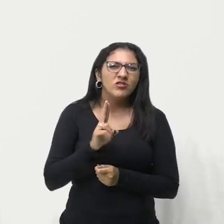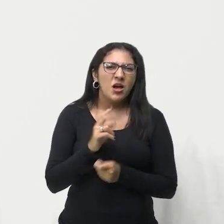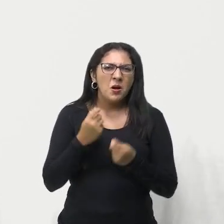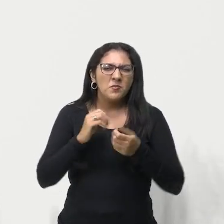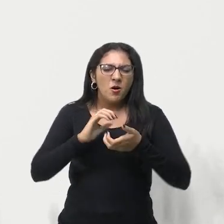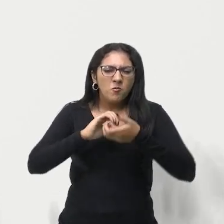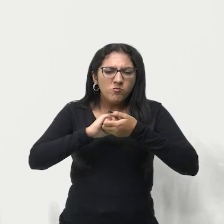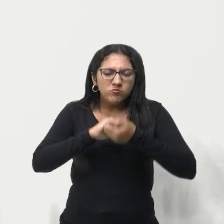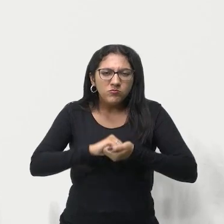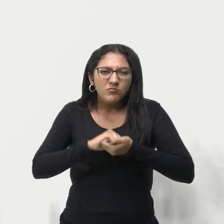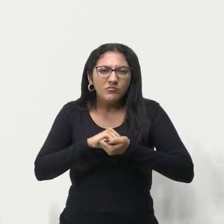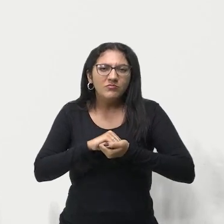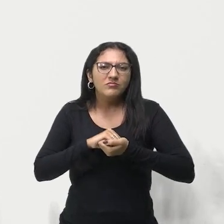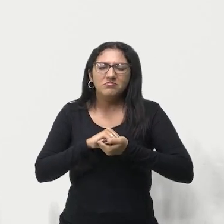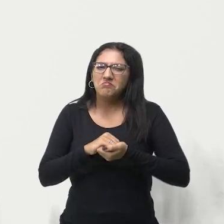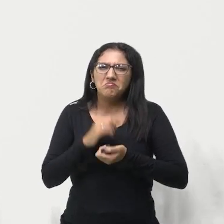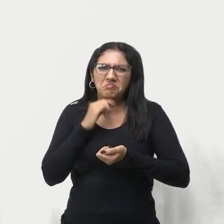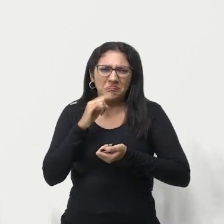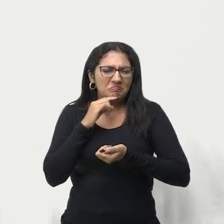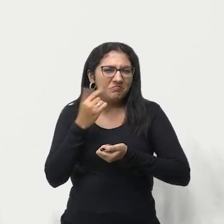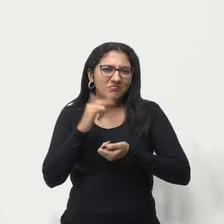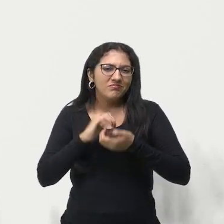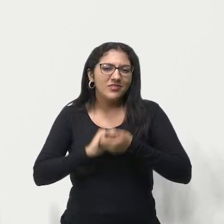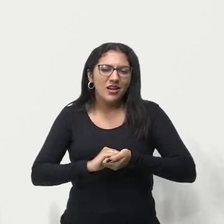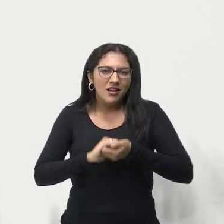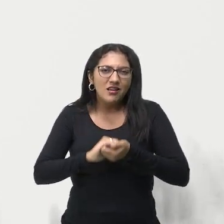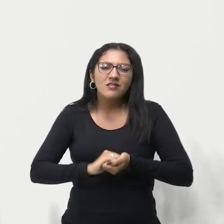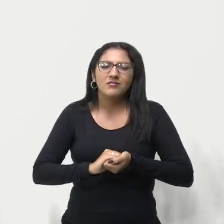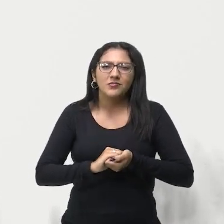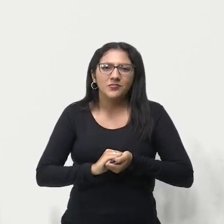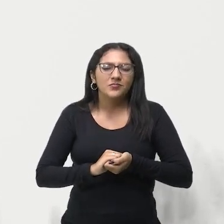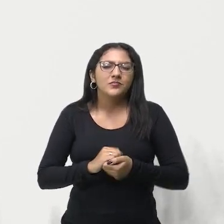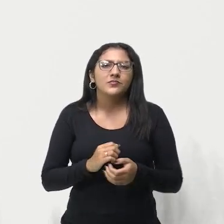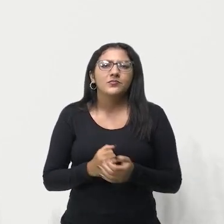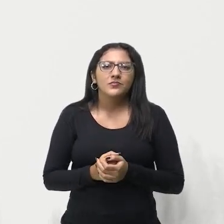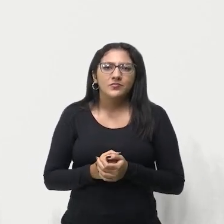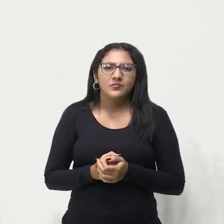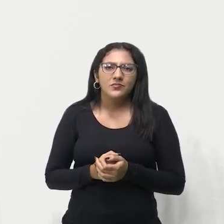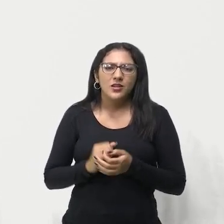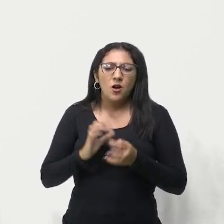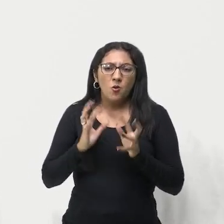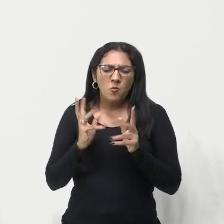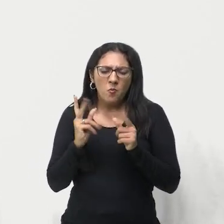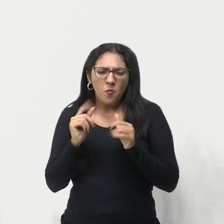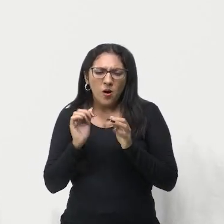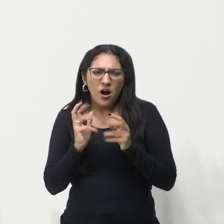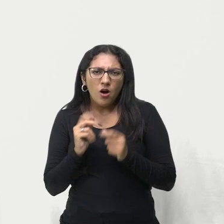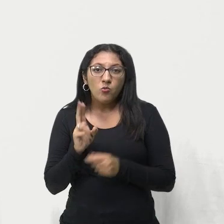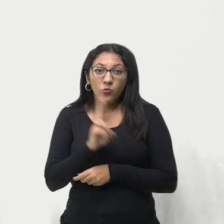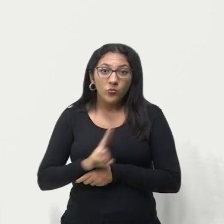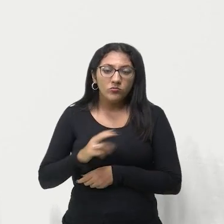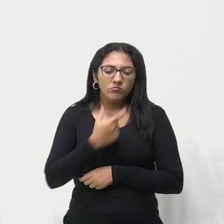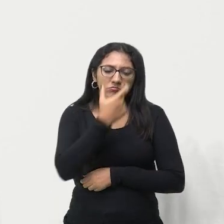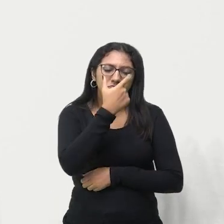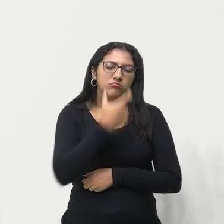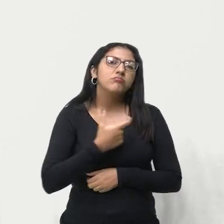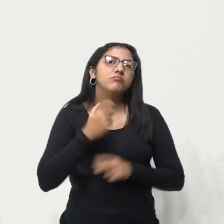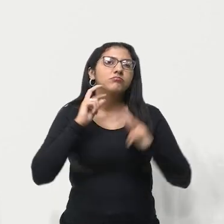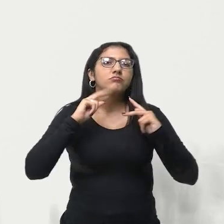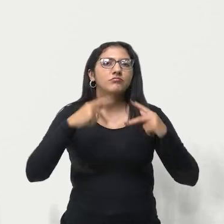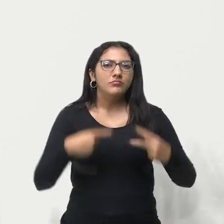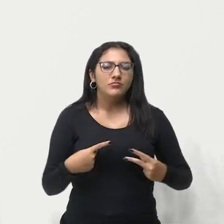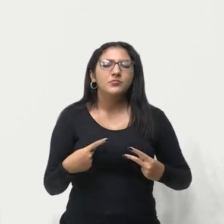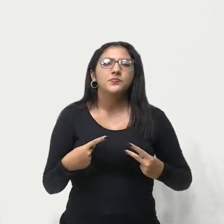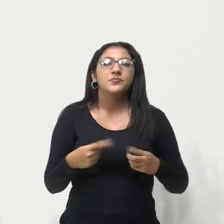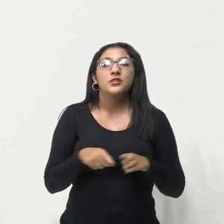elas possam estar de mãos dadas? Não, não é, gente? Não tem. Quem tem mãos para dar as mãos são